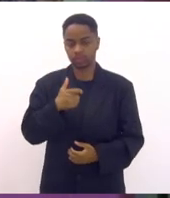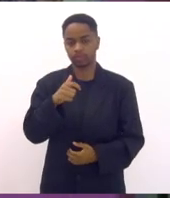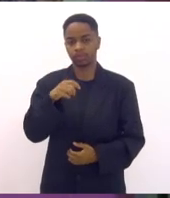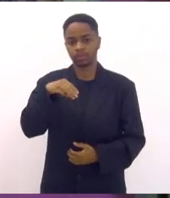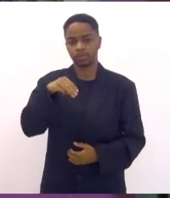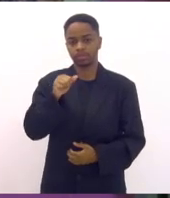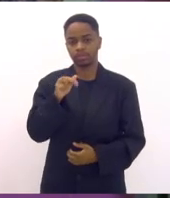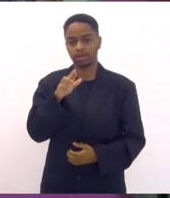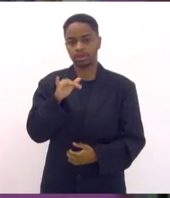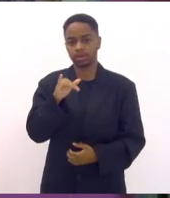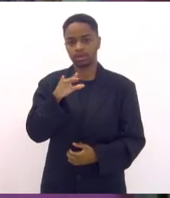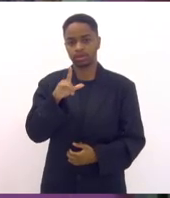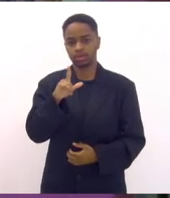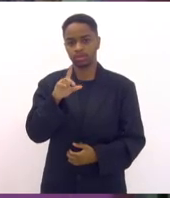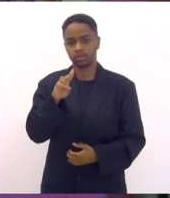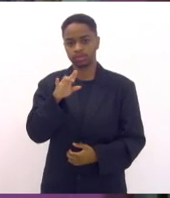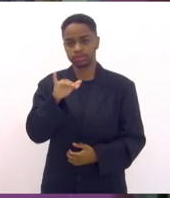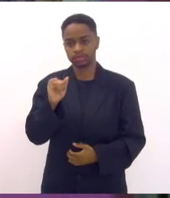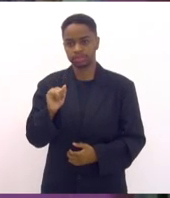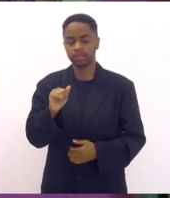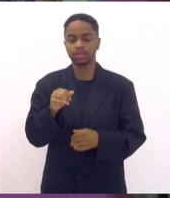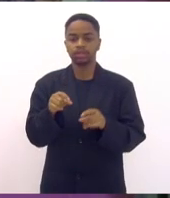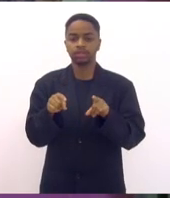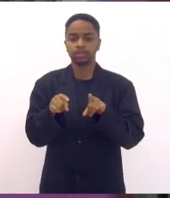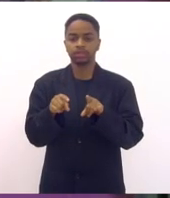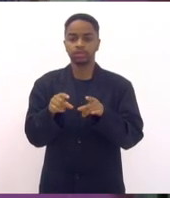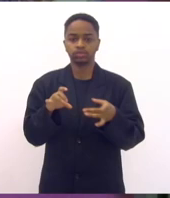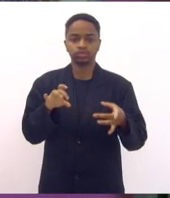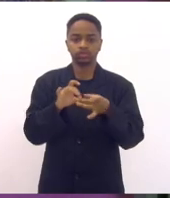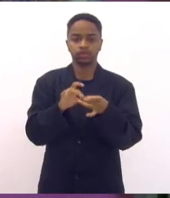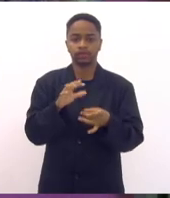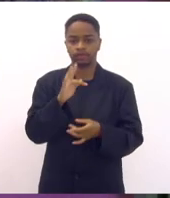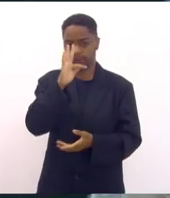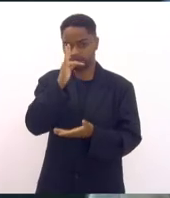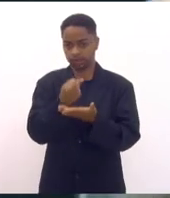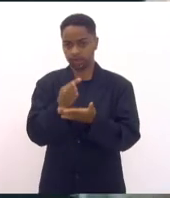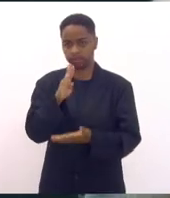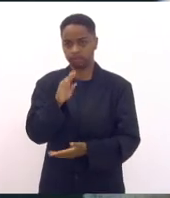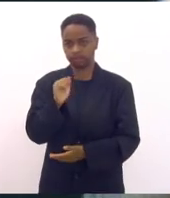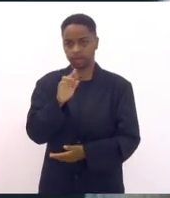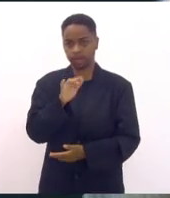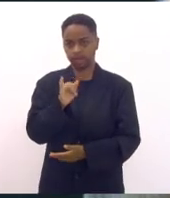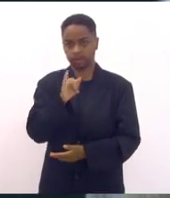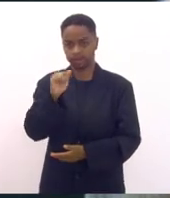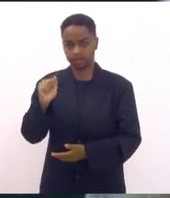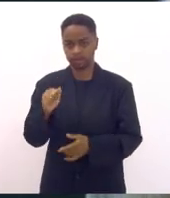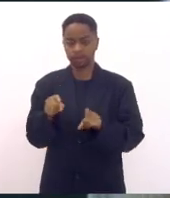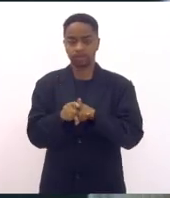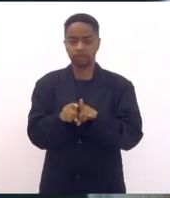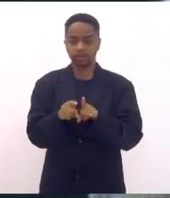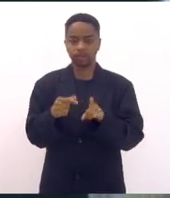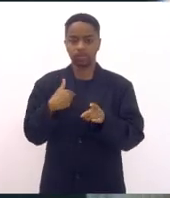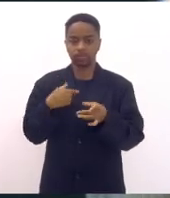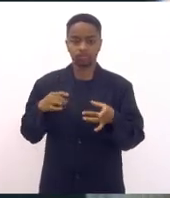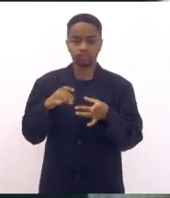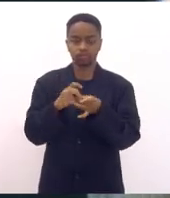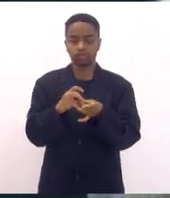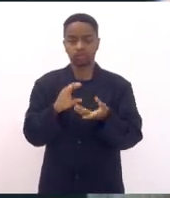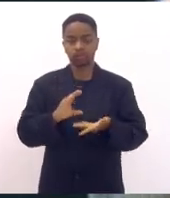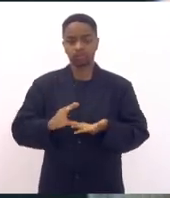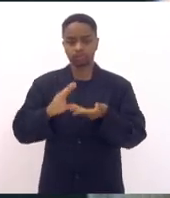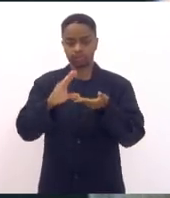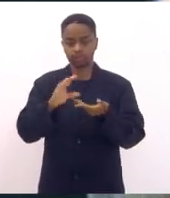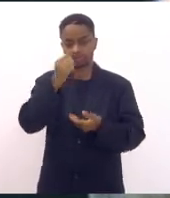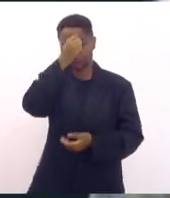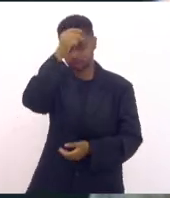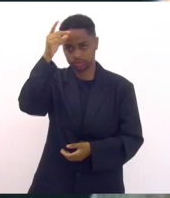Pinheiro sou da fe baray aqui do Rio de Janeiro também eu sou do Conselho Municipal pela